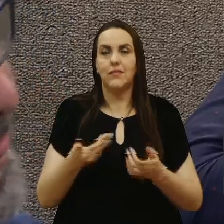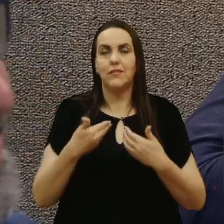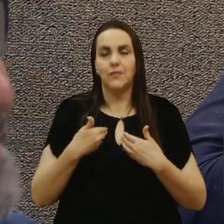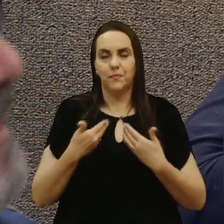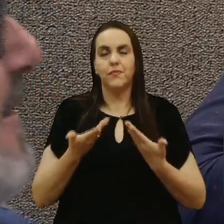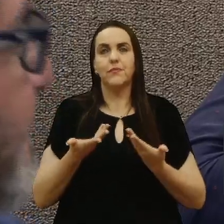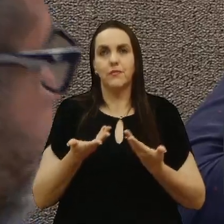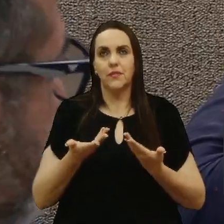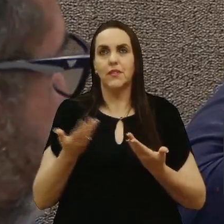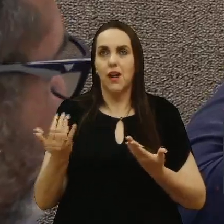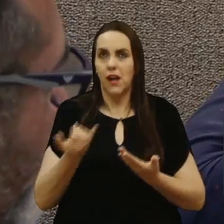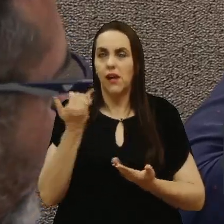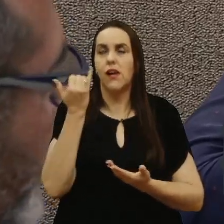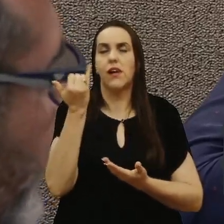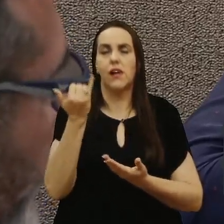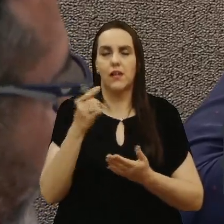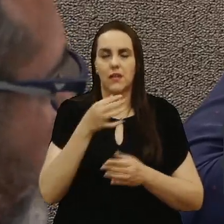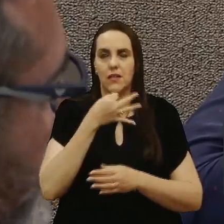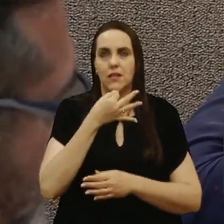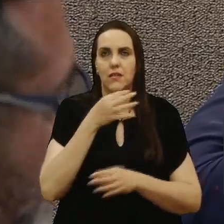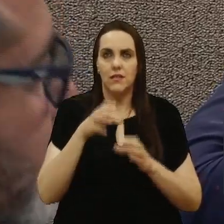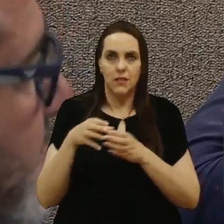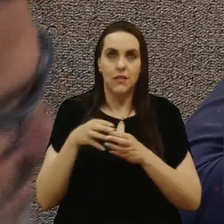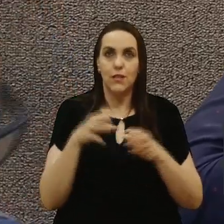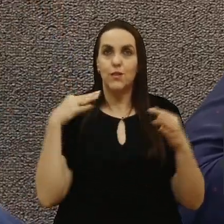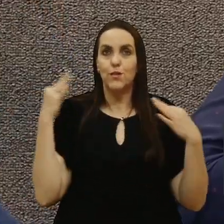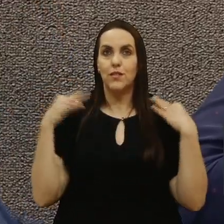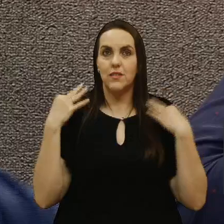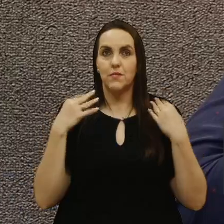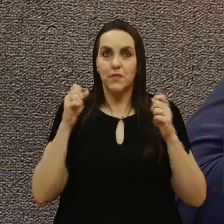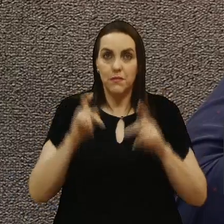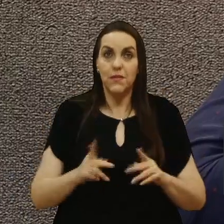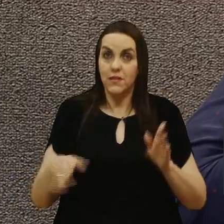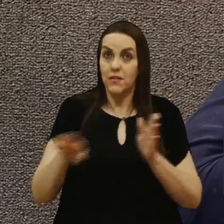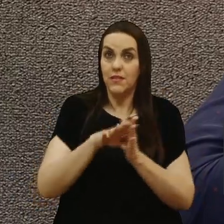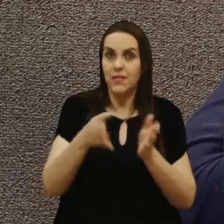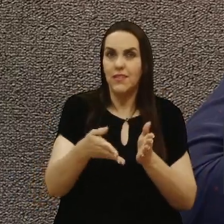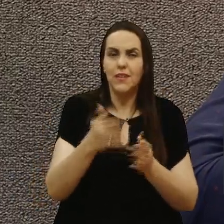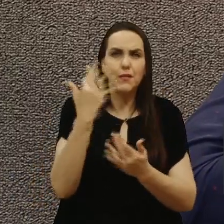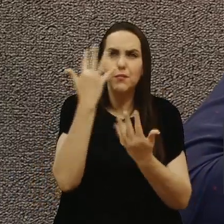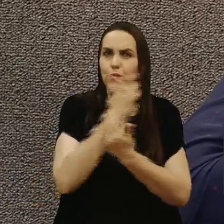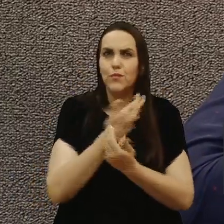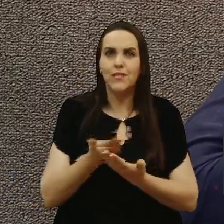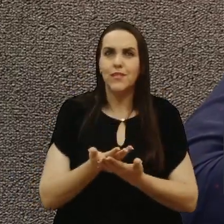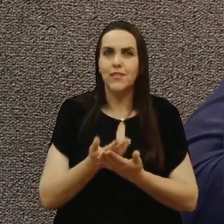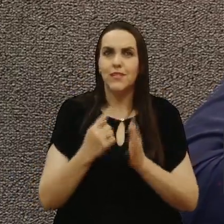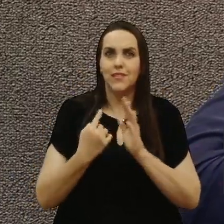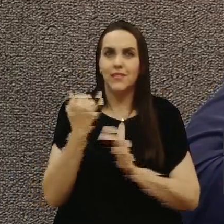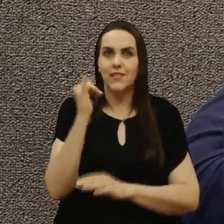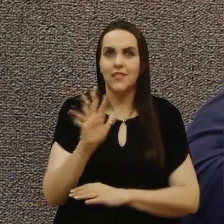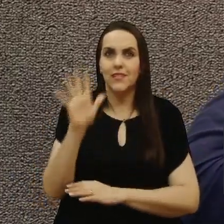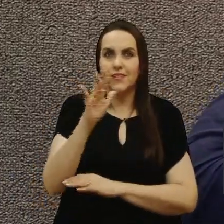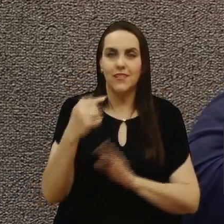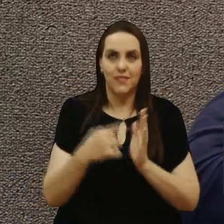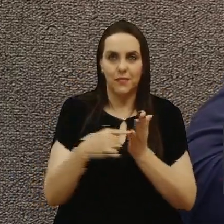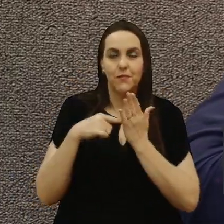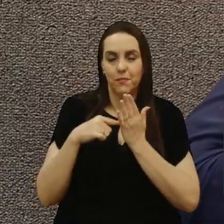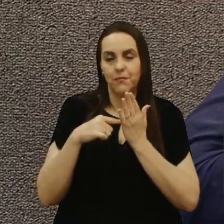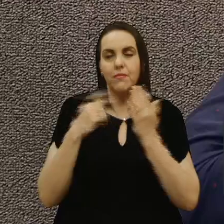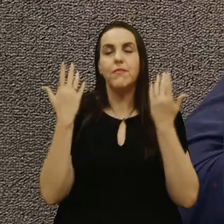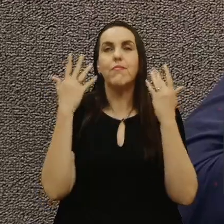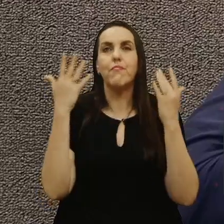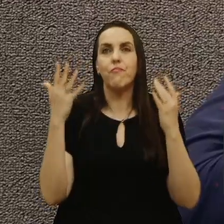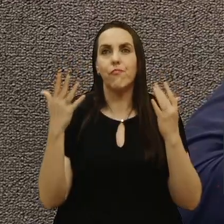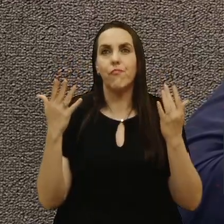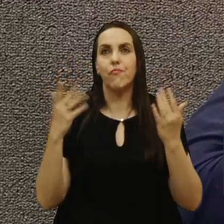para Caxias do Sul, é turismo. As pessoas virão, isso está muito bonito, o senhor mostrou algumas imagens ali, que coisa bonita. Então, parabenizar, porque nós